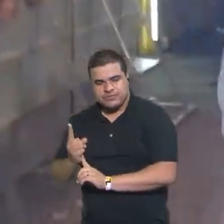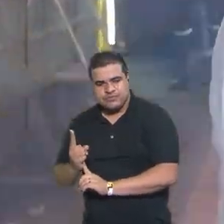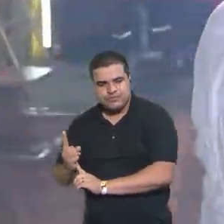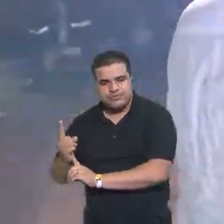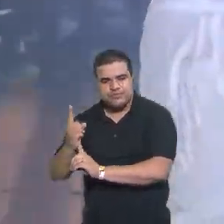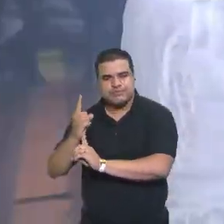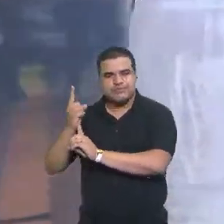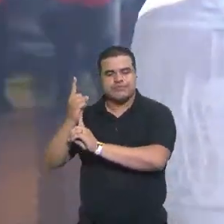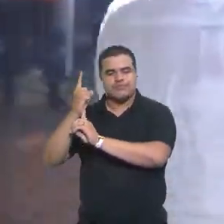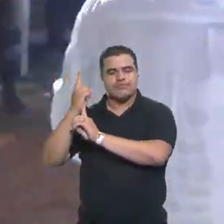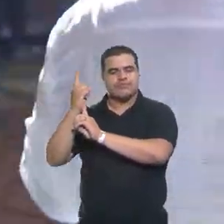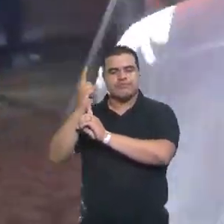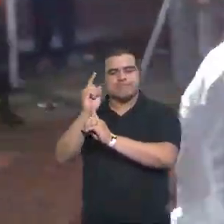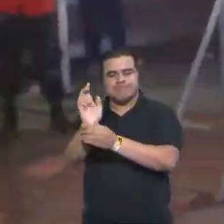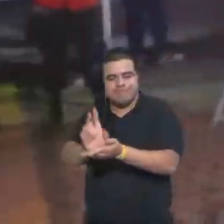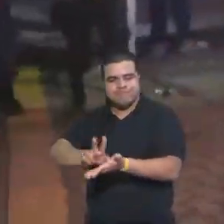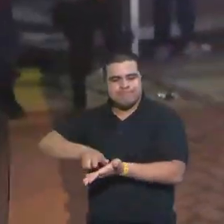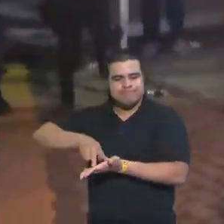mundo